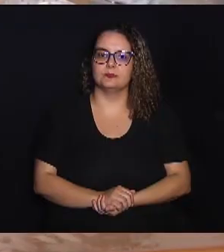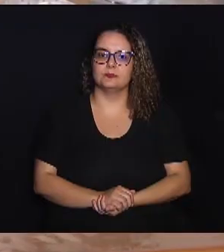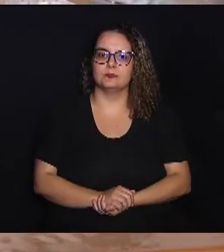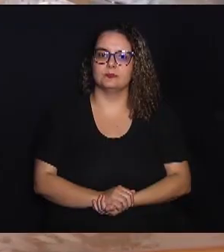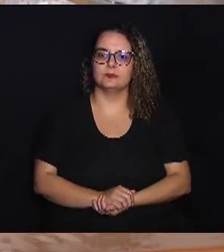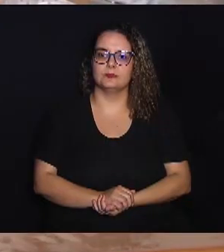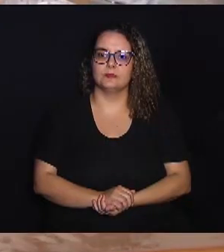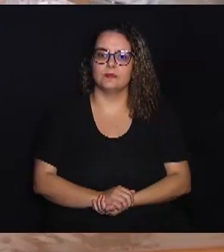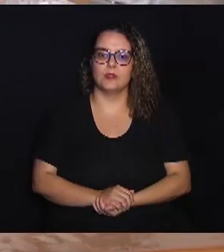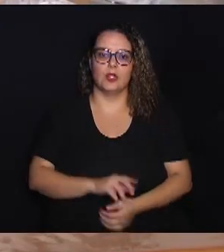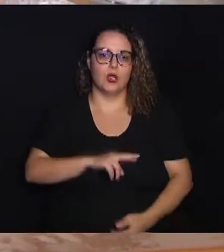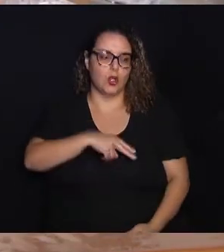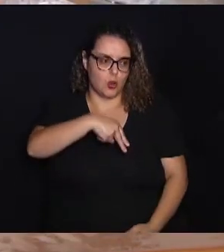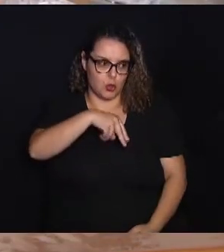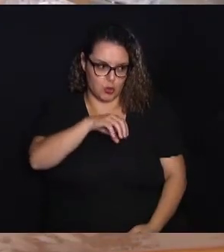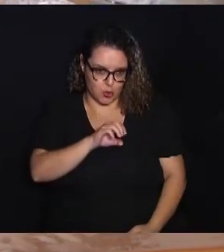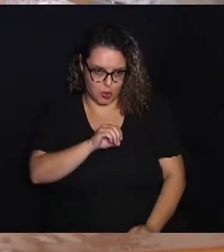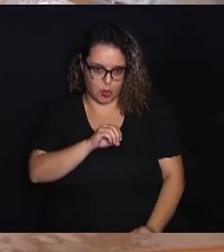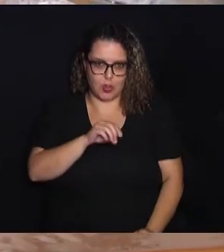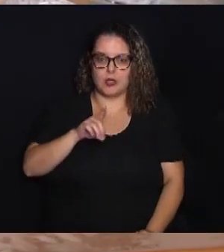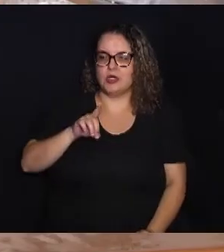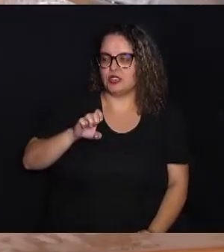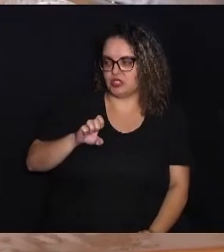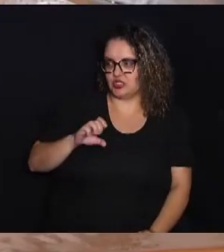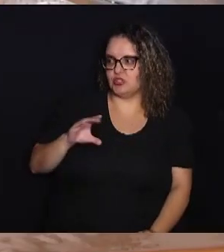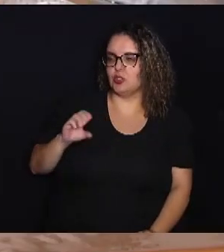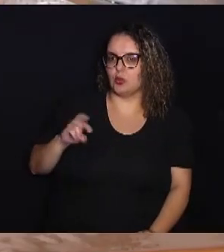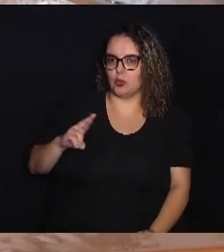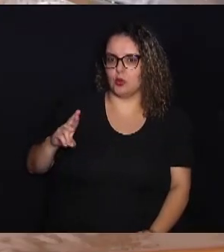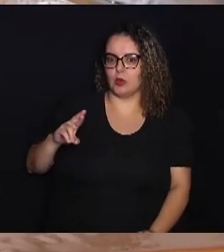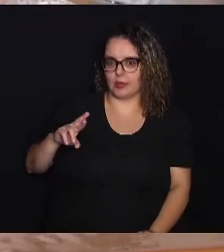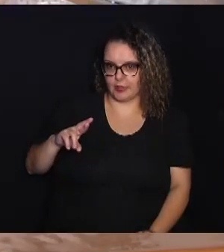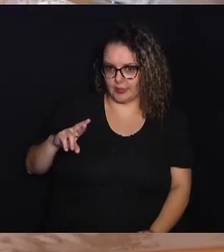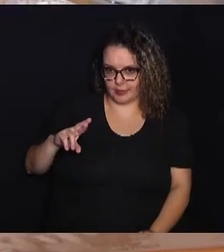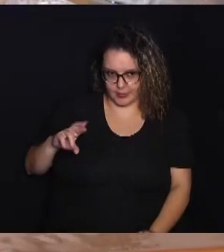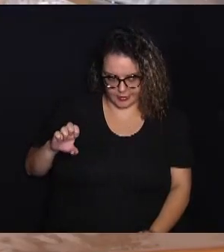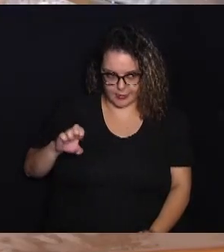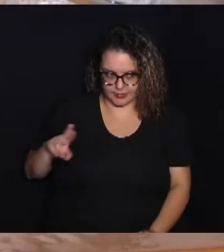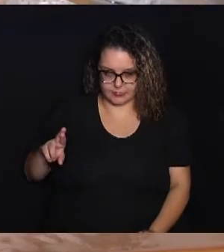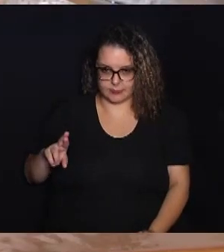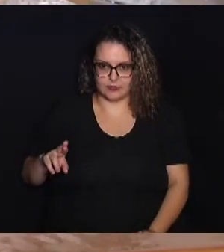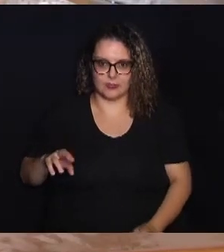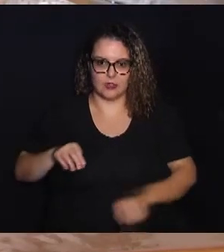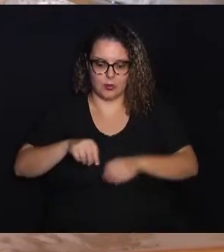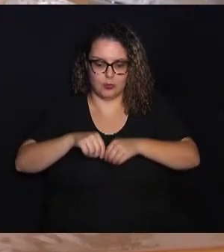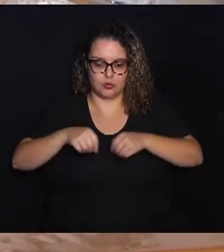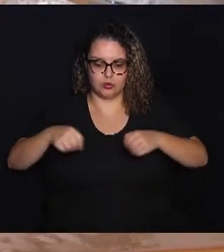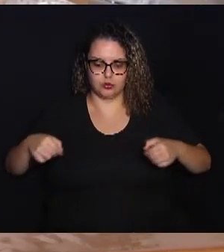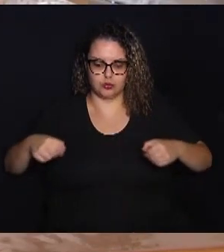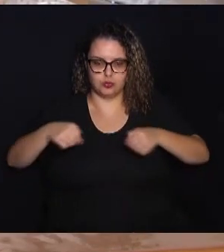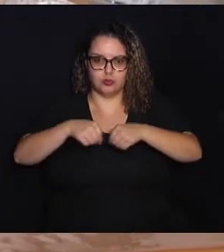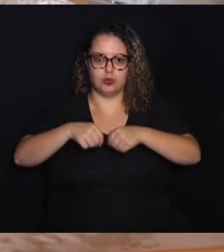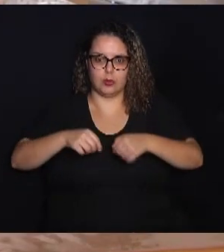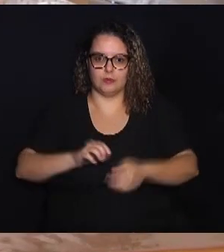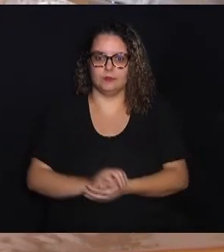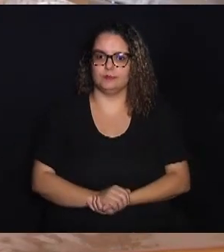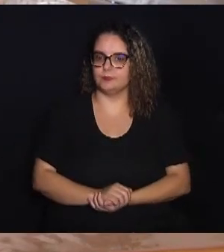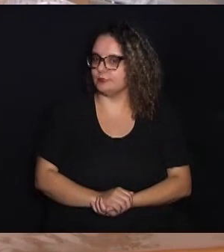mais grossos ou mais finos, depende do gosto. Que nem você tem um aqui que é com aço, como que é? Aço